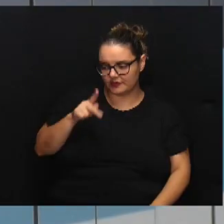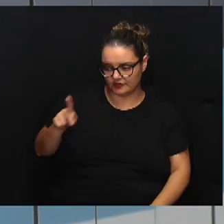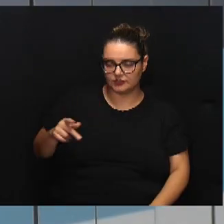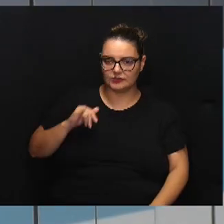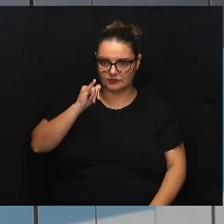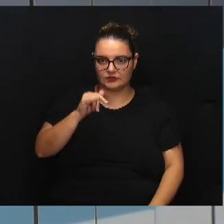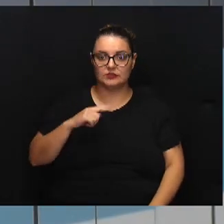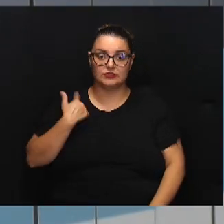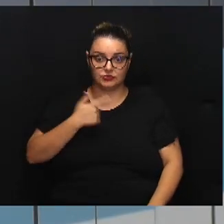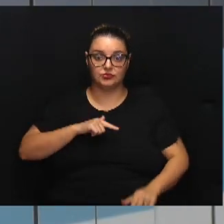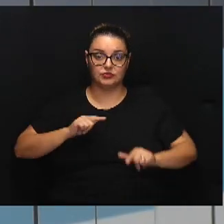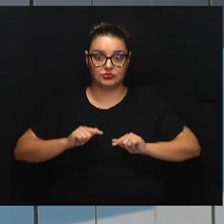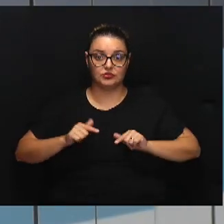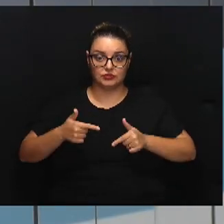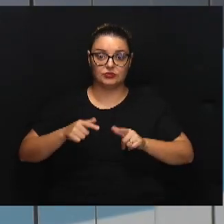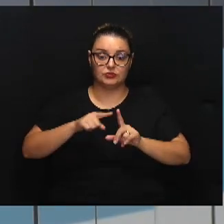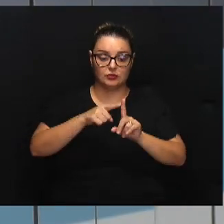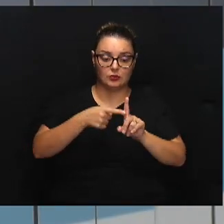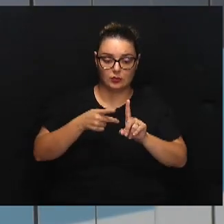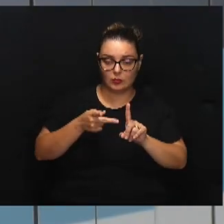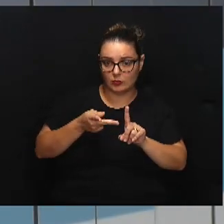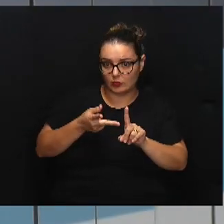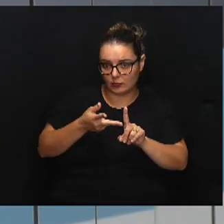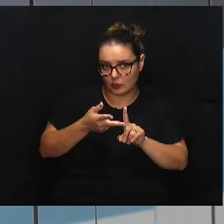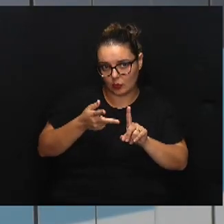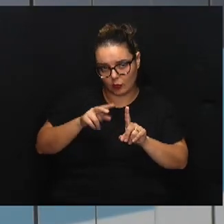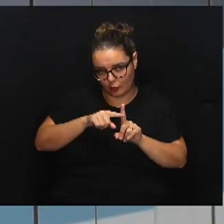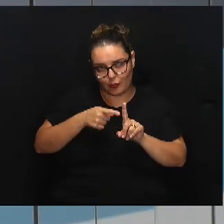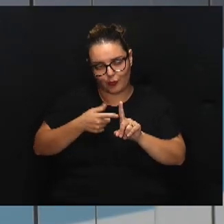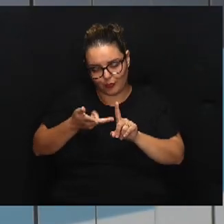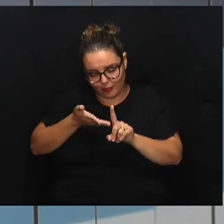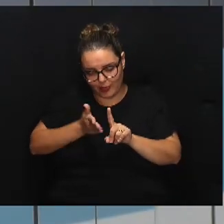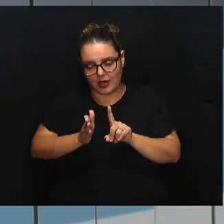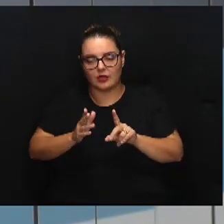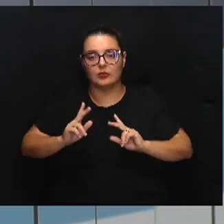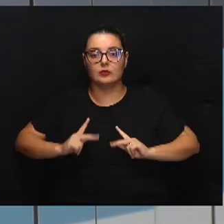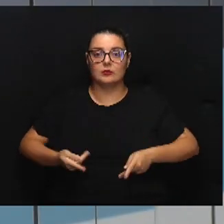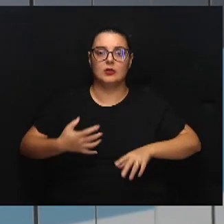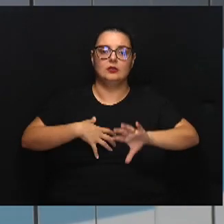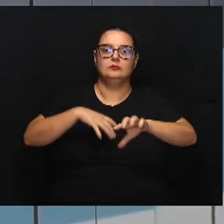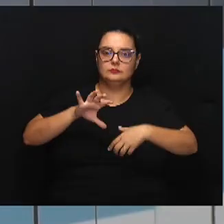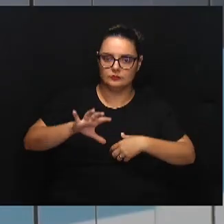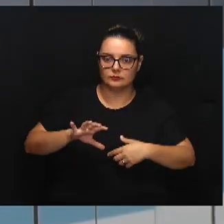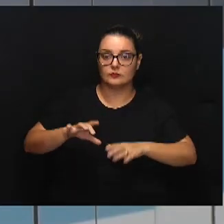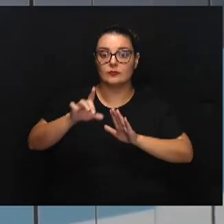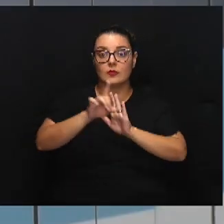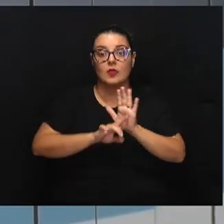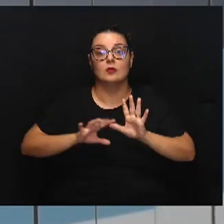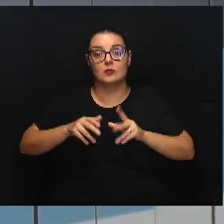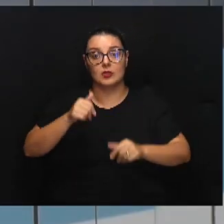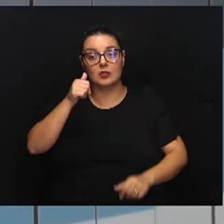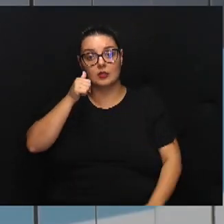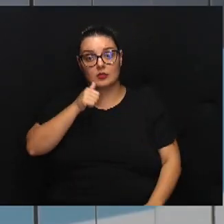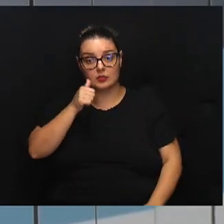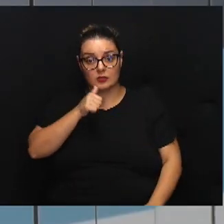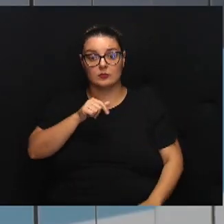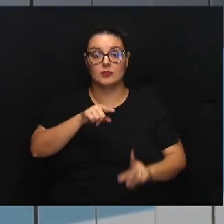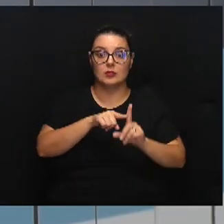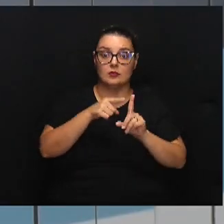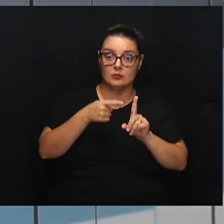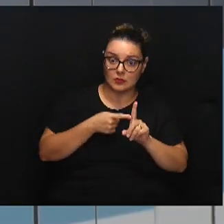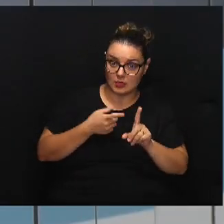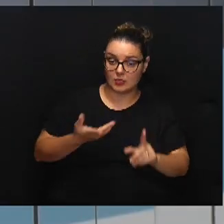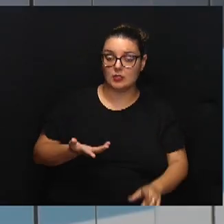nossa luta é que o parto humanizado ele seja garantido como direito para todas as gestantes. E que essa questão